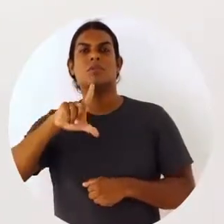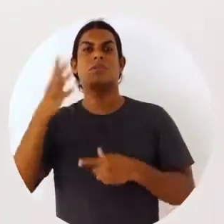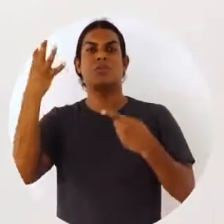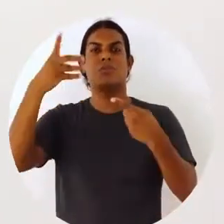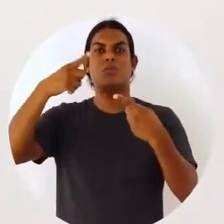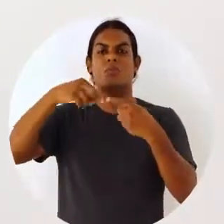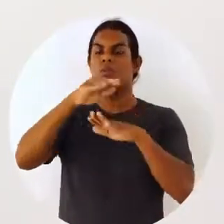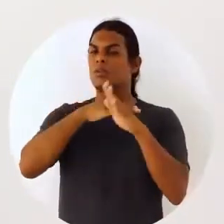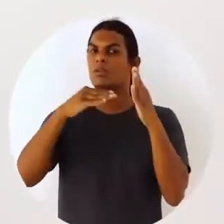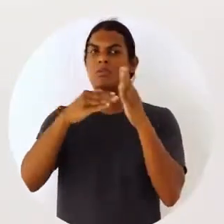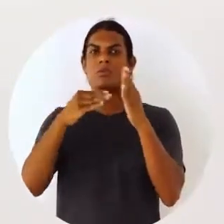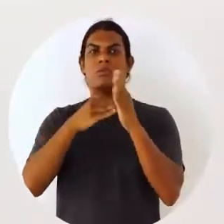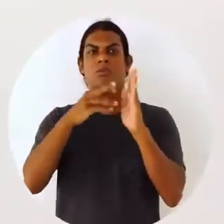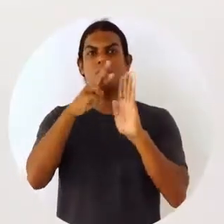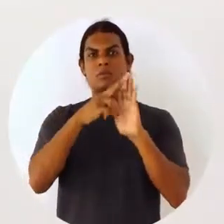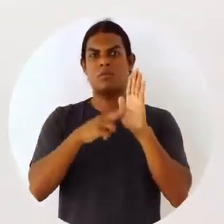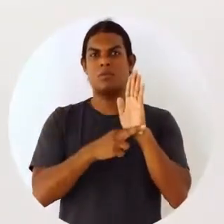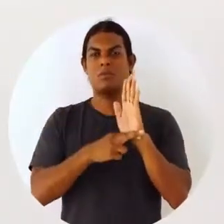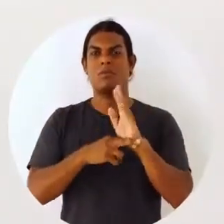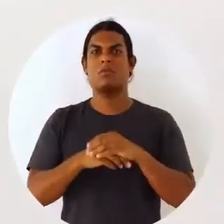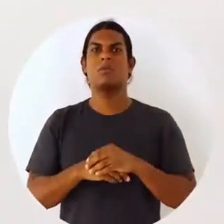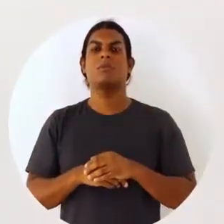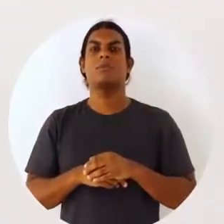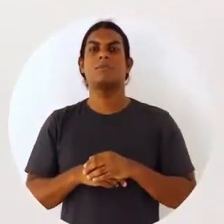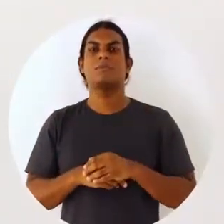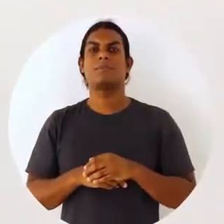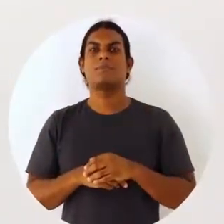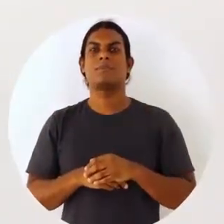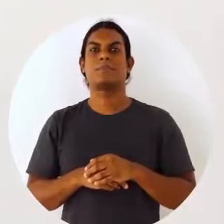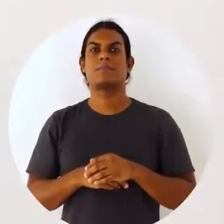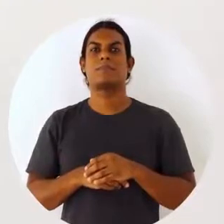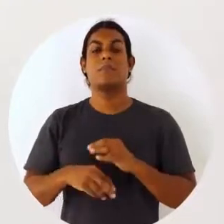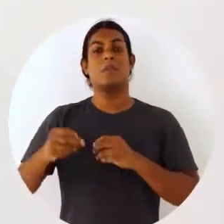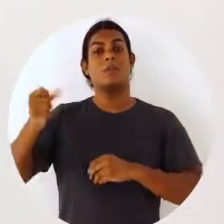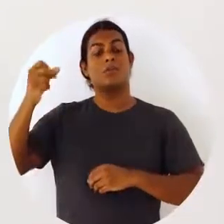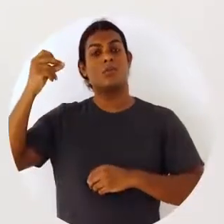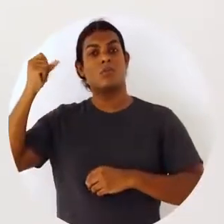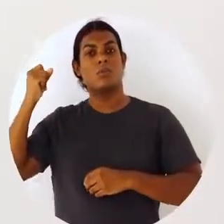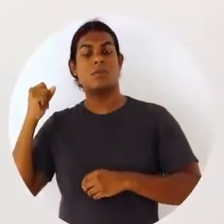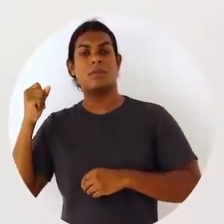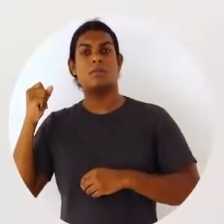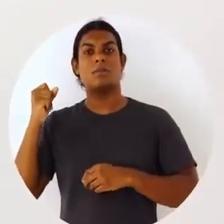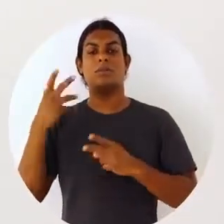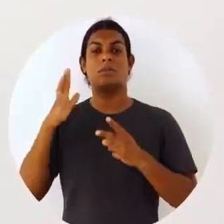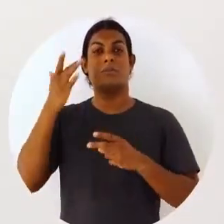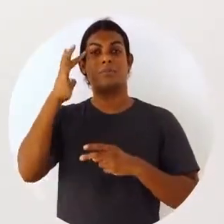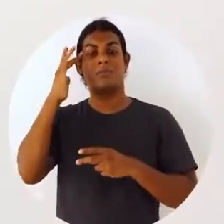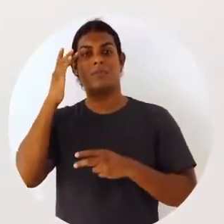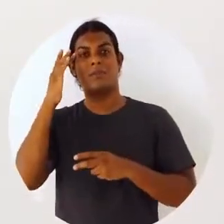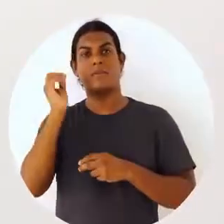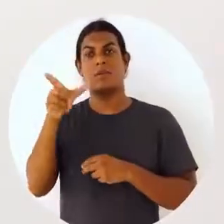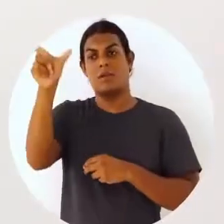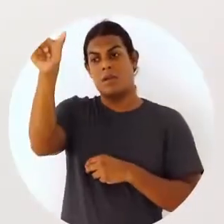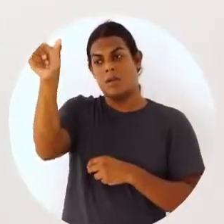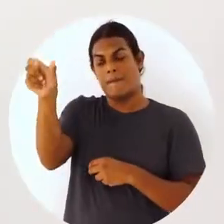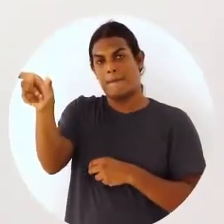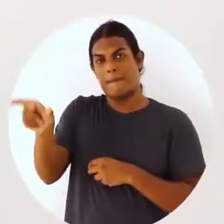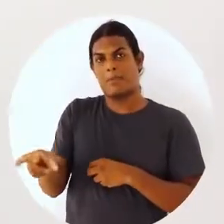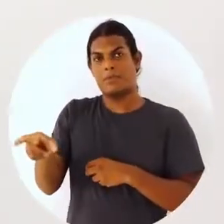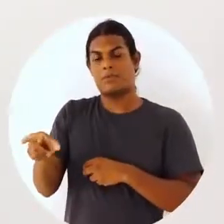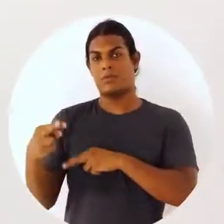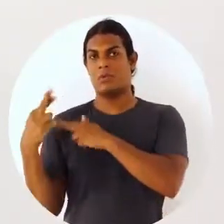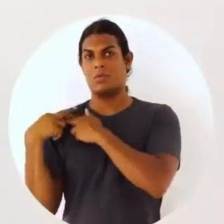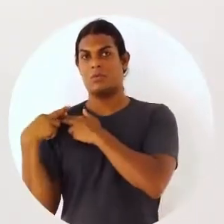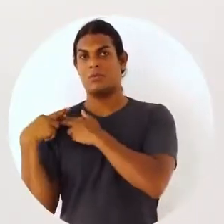esse objetivo. Então, existia essa crença naquela época que aquele indivíduo que está à frente da organização, que está à frente